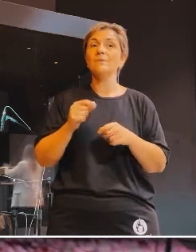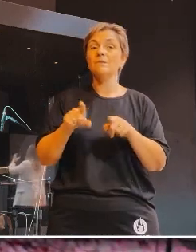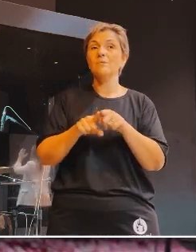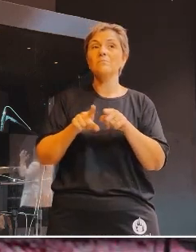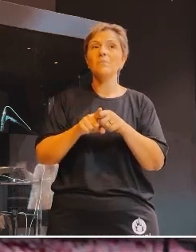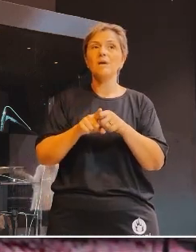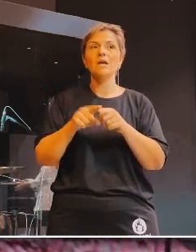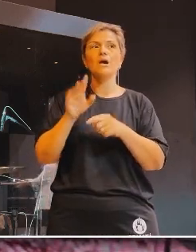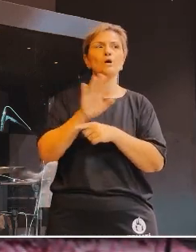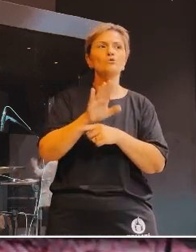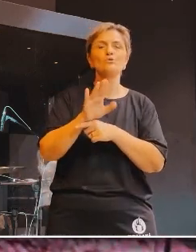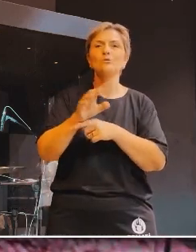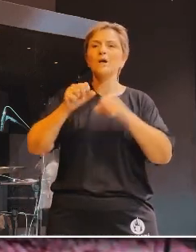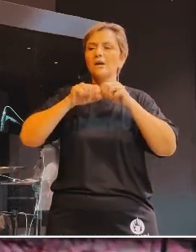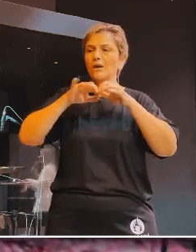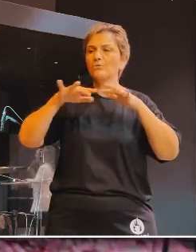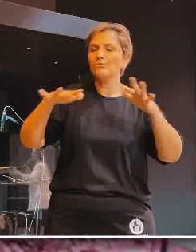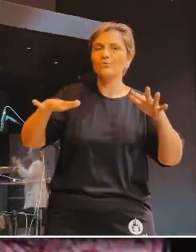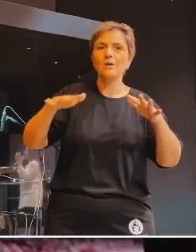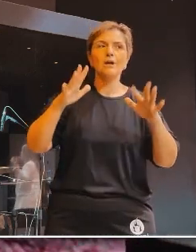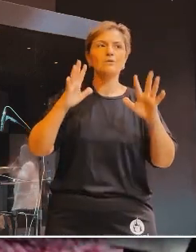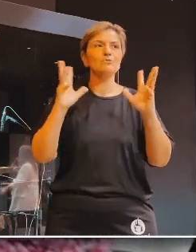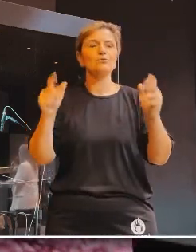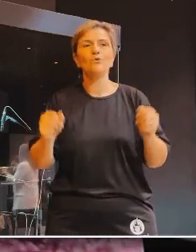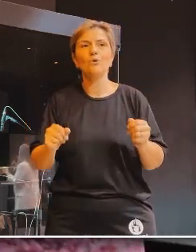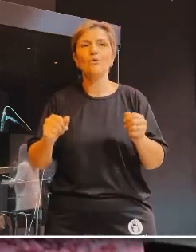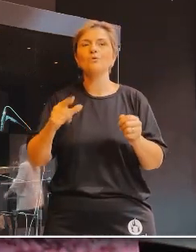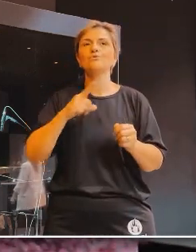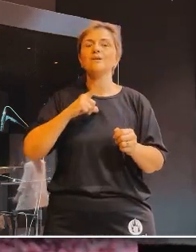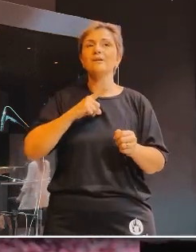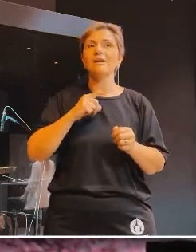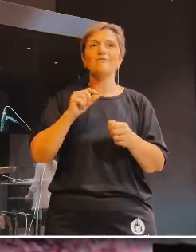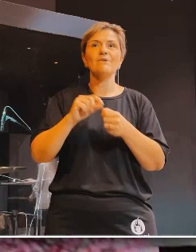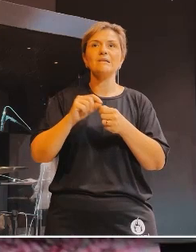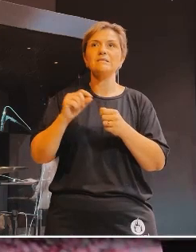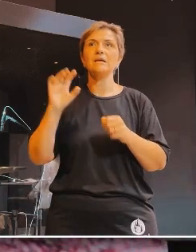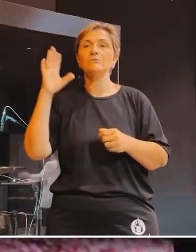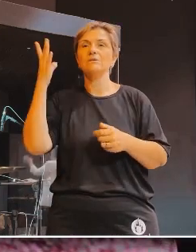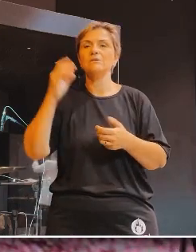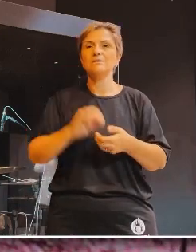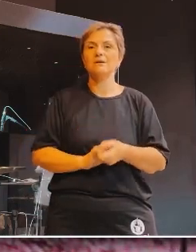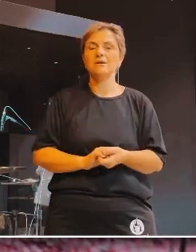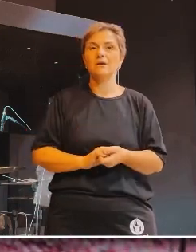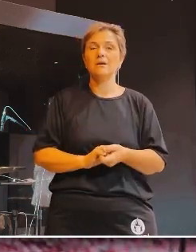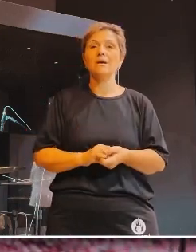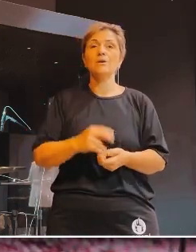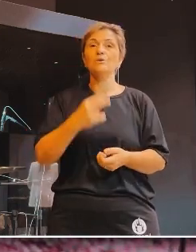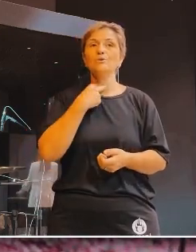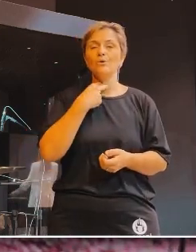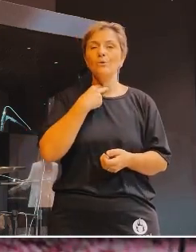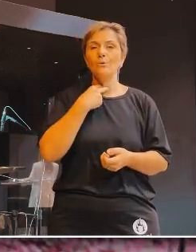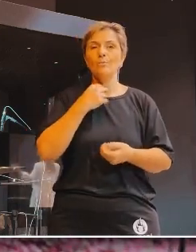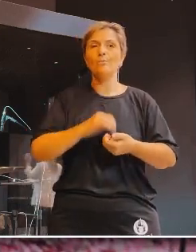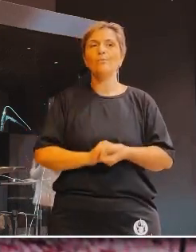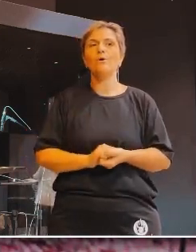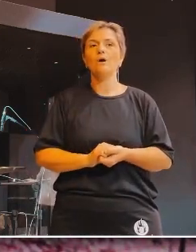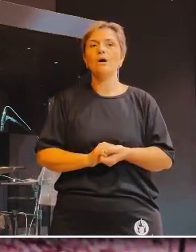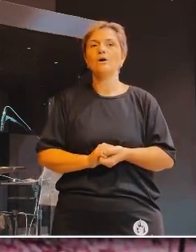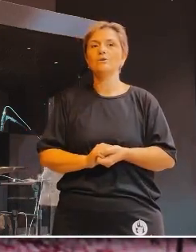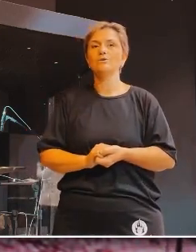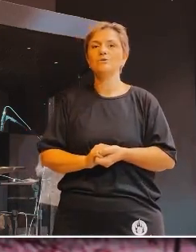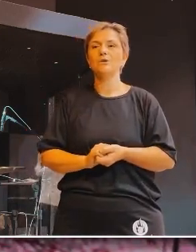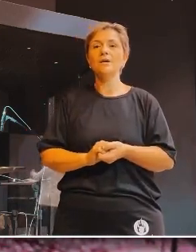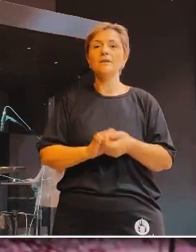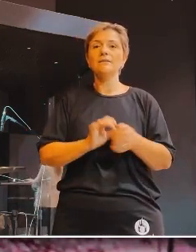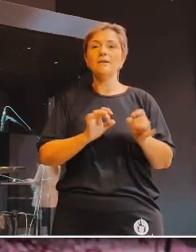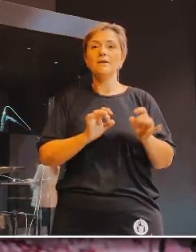todo mundo, ele quer cuidar do rebanho, ele quer fazer acontecer. E a gente não pode negligenciar a nossa casa, os nossos